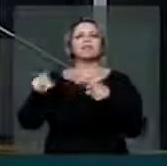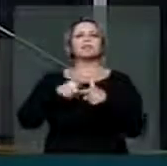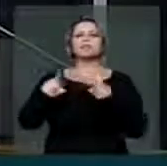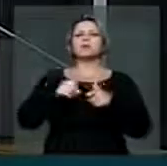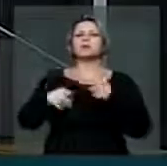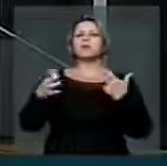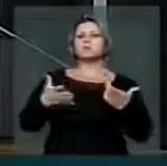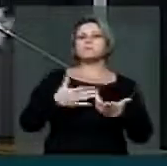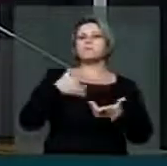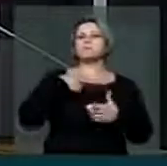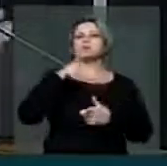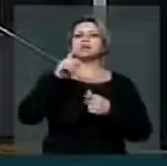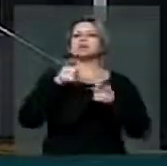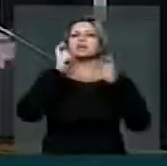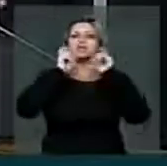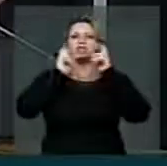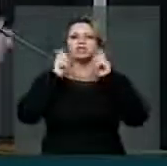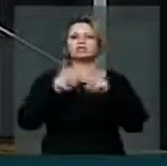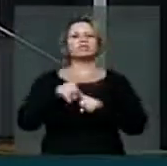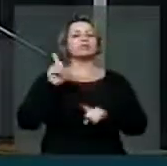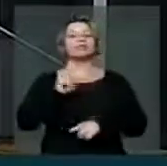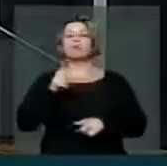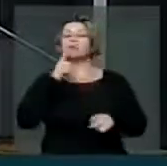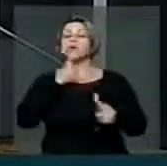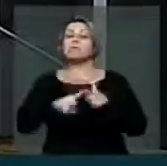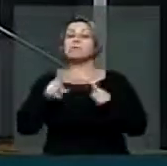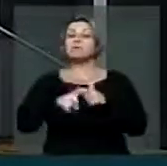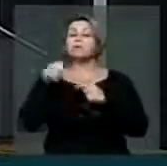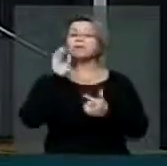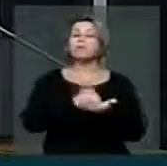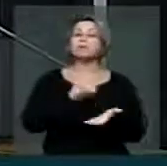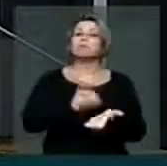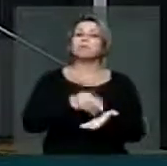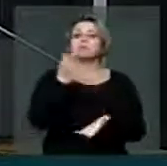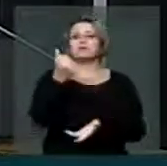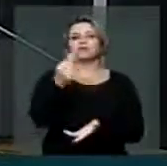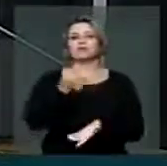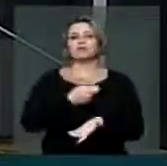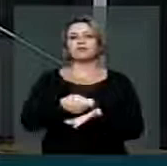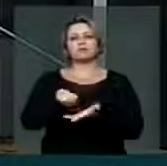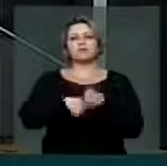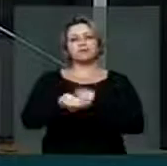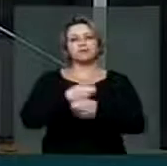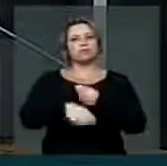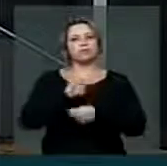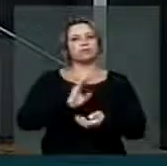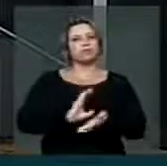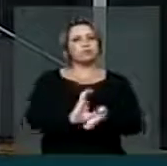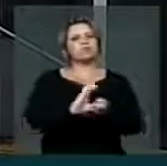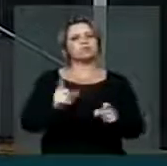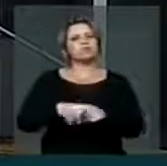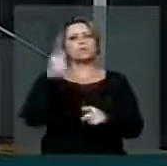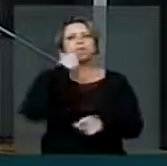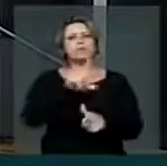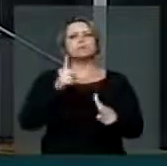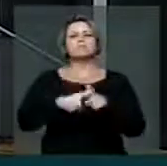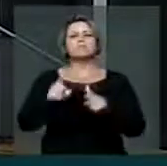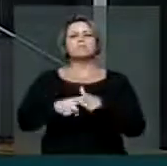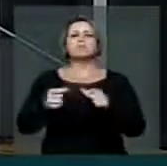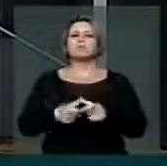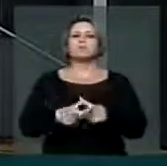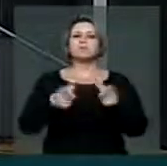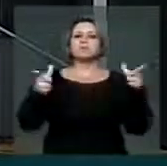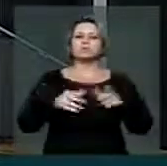era problema de gestão. Não, é problema de financiamento sim. pela dimensão que nós alcançamos